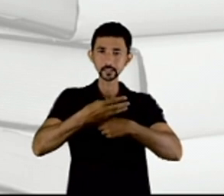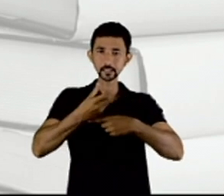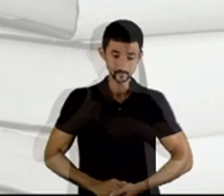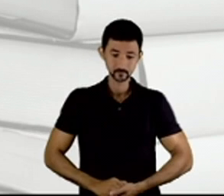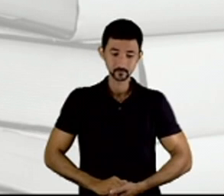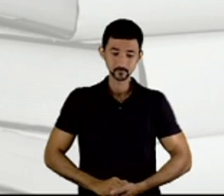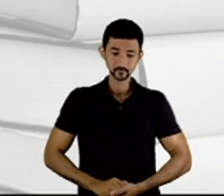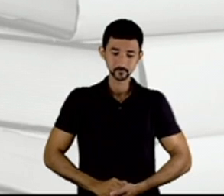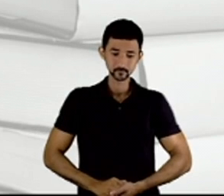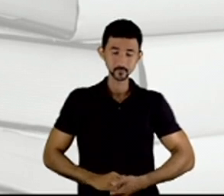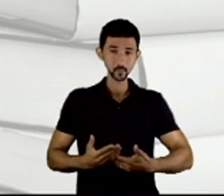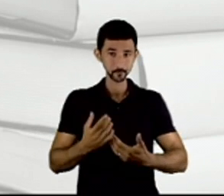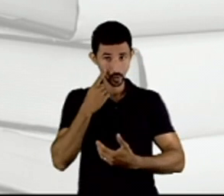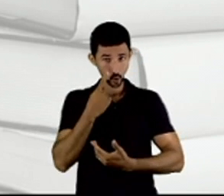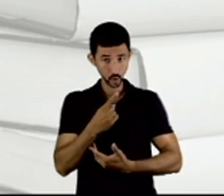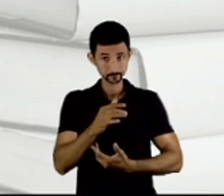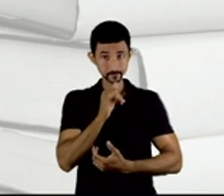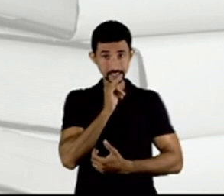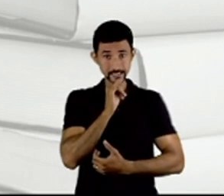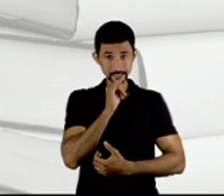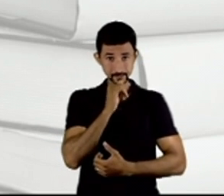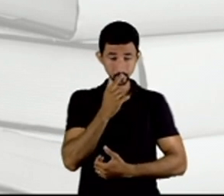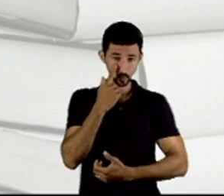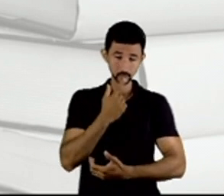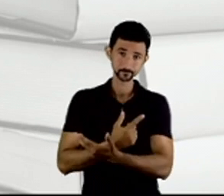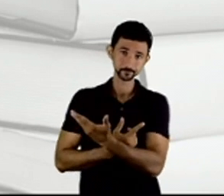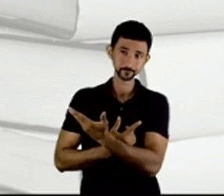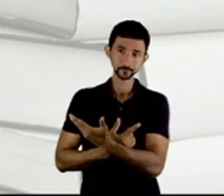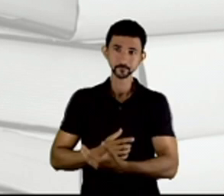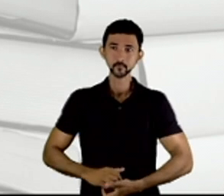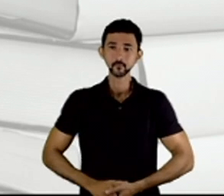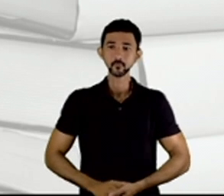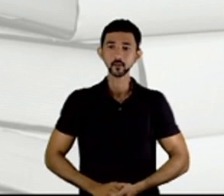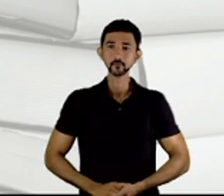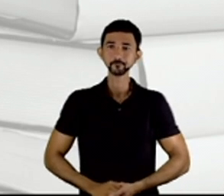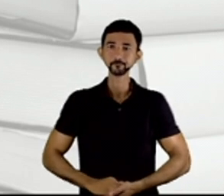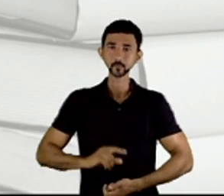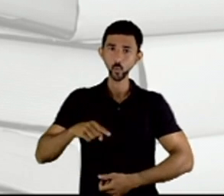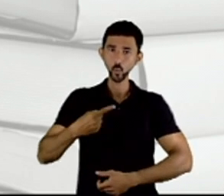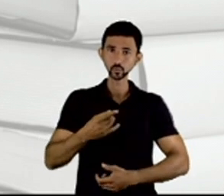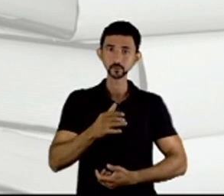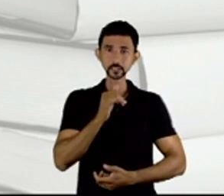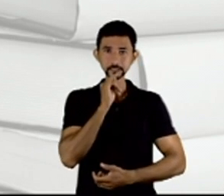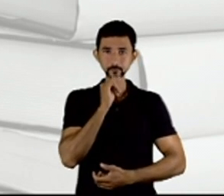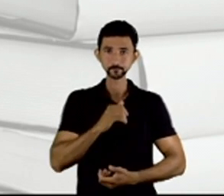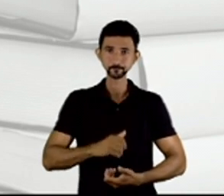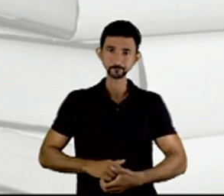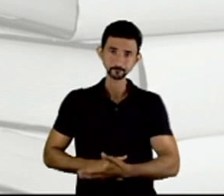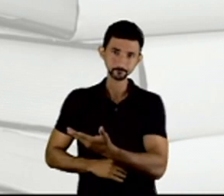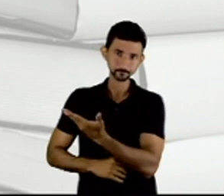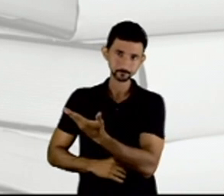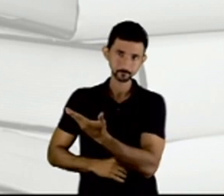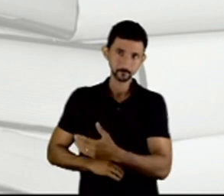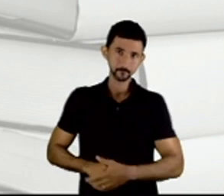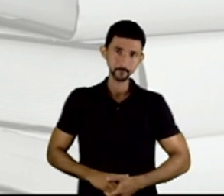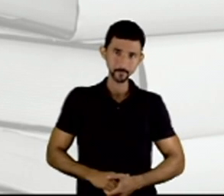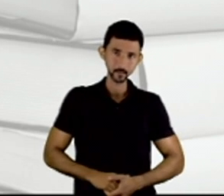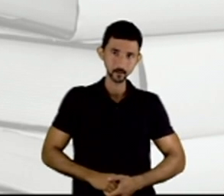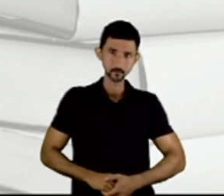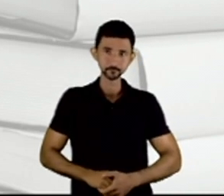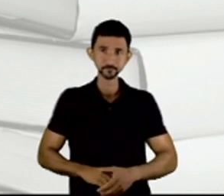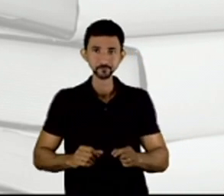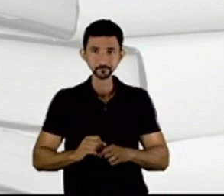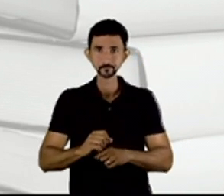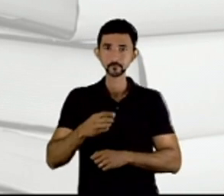onzeavos. Vamos acompanhar mais um segundo exemplo. Um outro exemplo, mais um exemplo. Dada a dízima